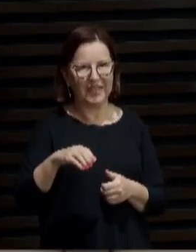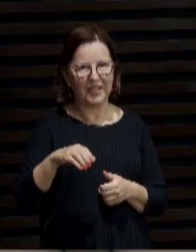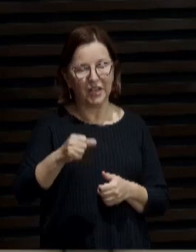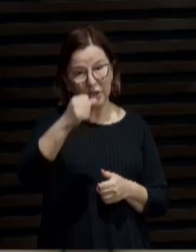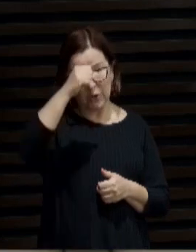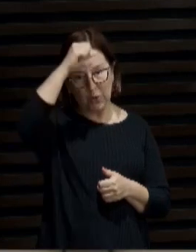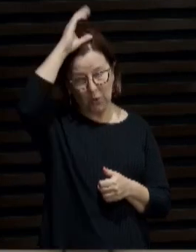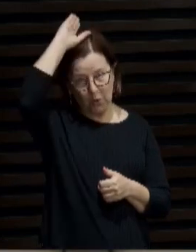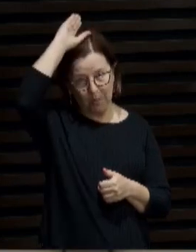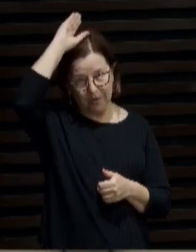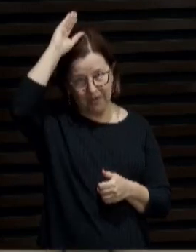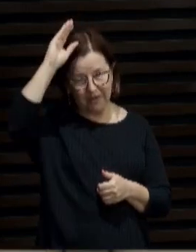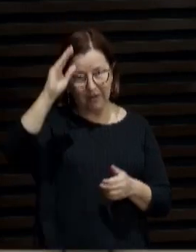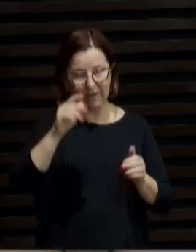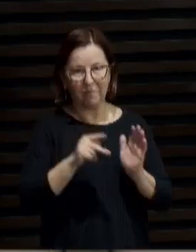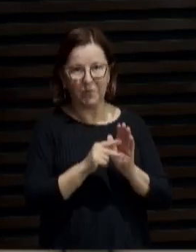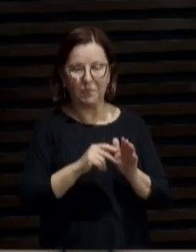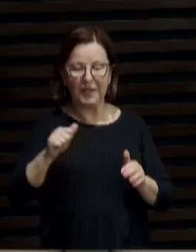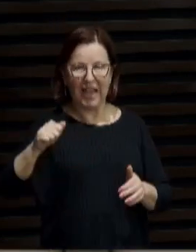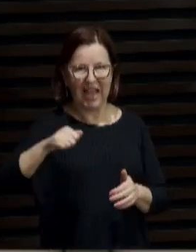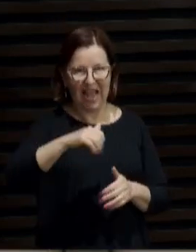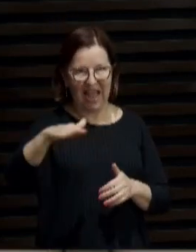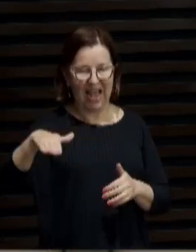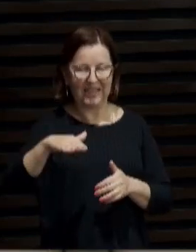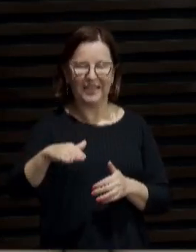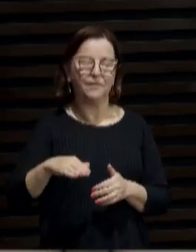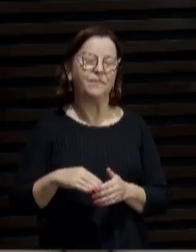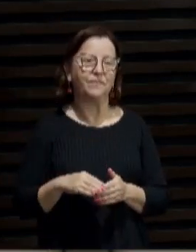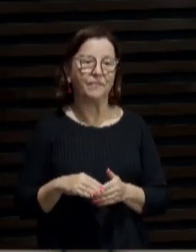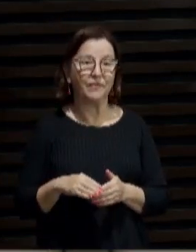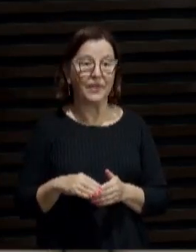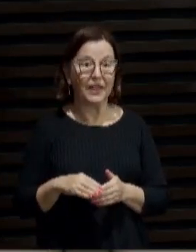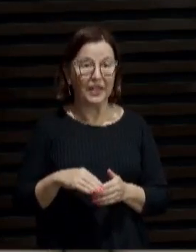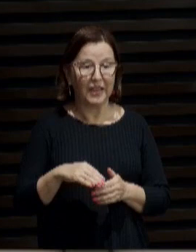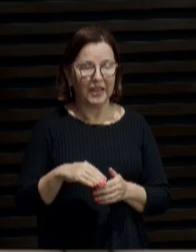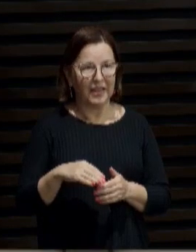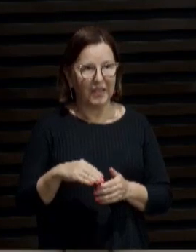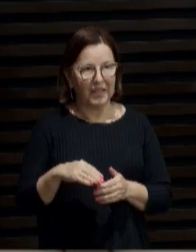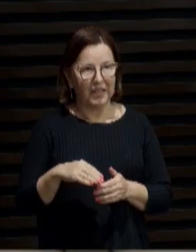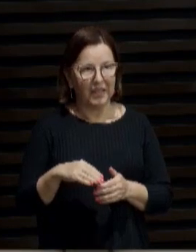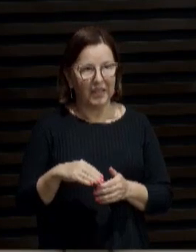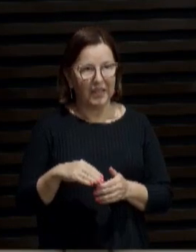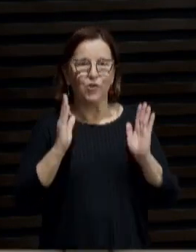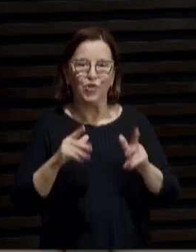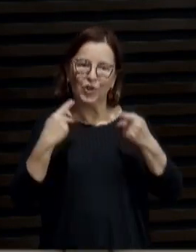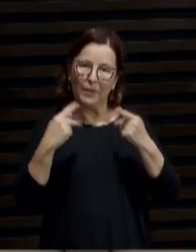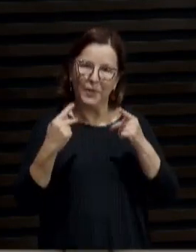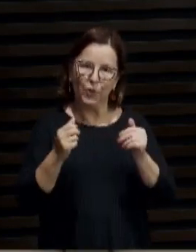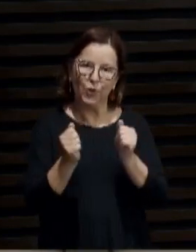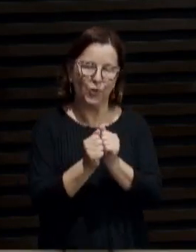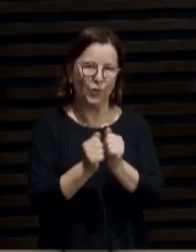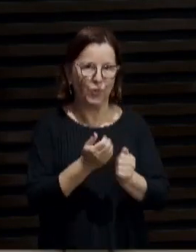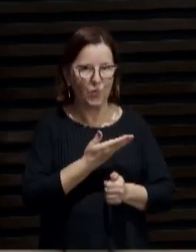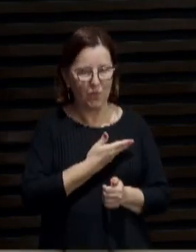atual Turquia, e era fruto do trabalho missionário do apóstolo Paulo e seus cooperadores em Éfeso,